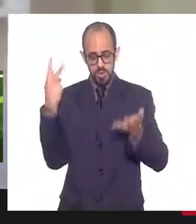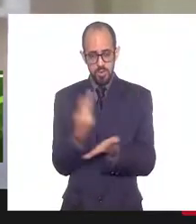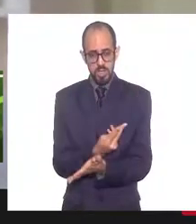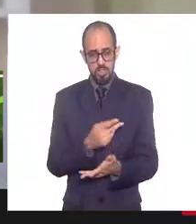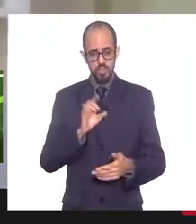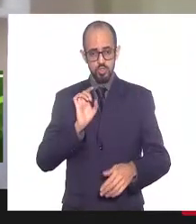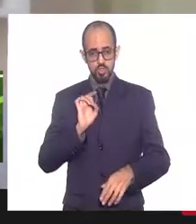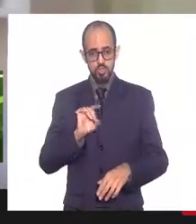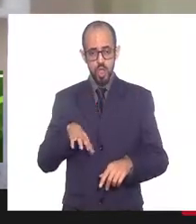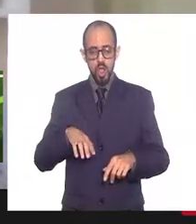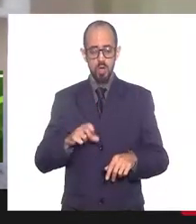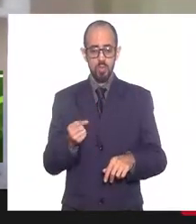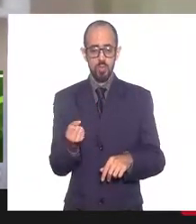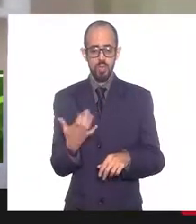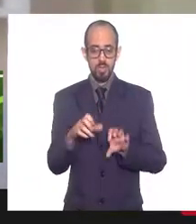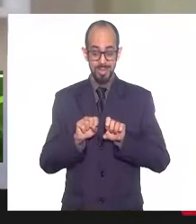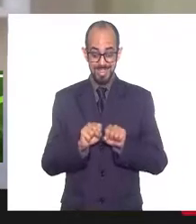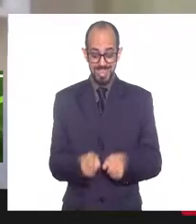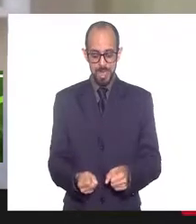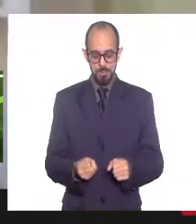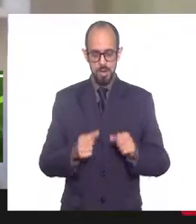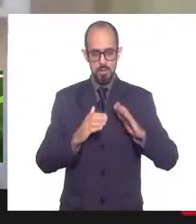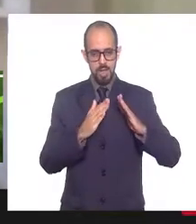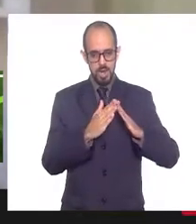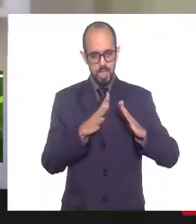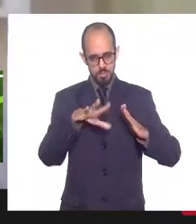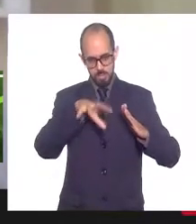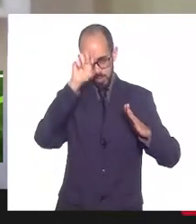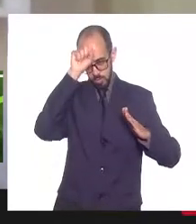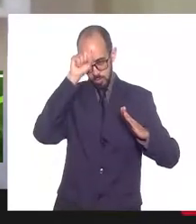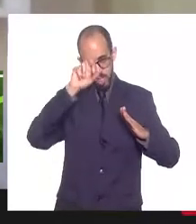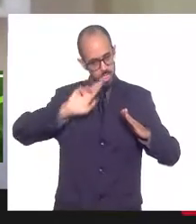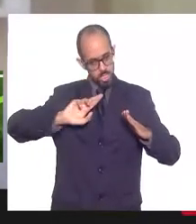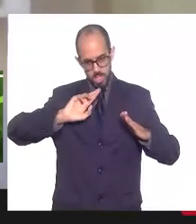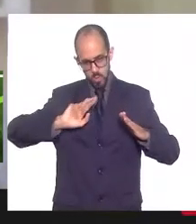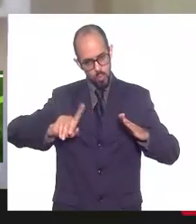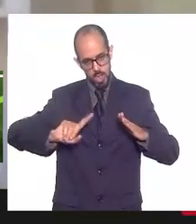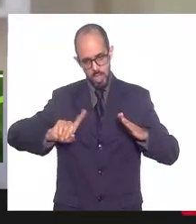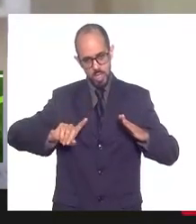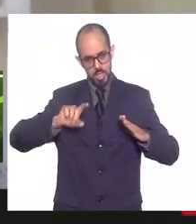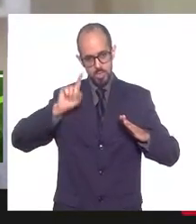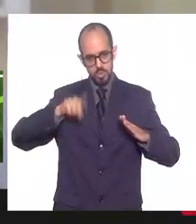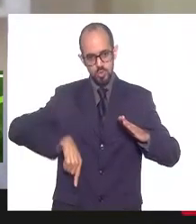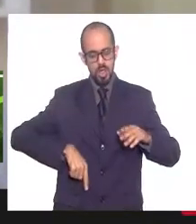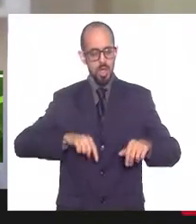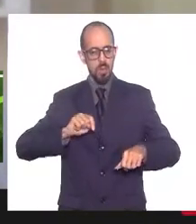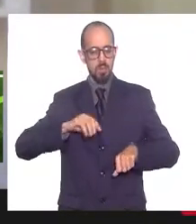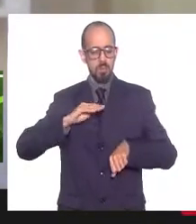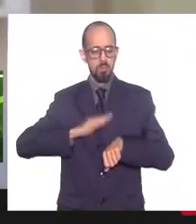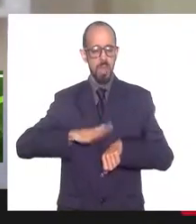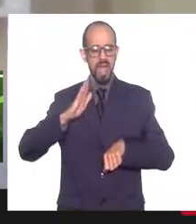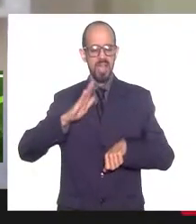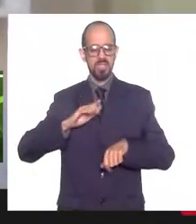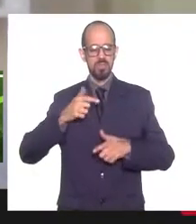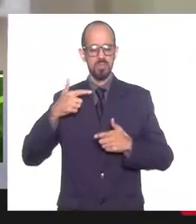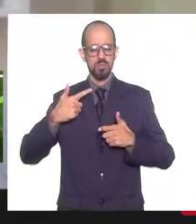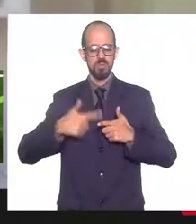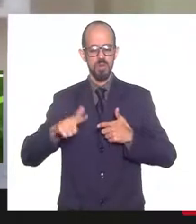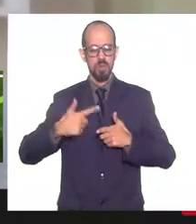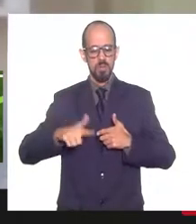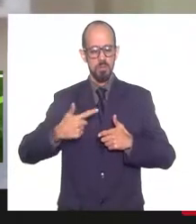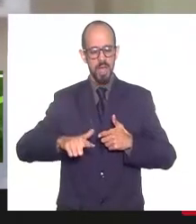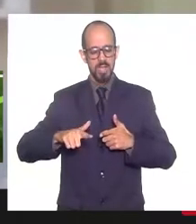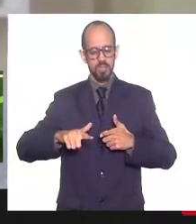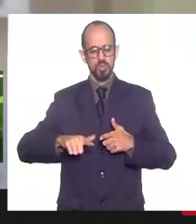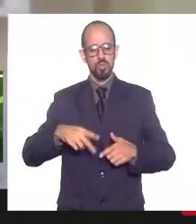somente quando se quebra um terreiro. Este é o ponto mais emblemático do ato de violência,